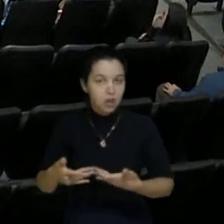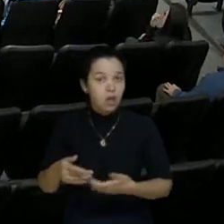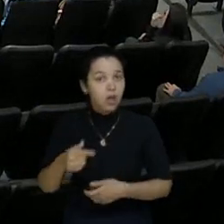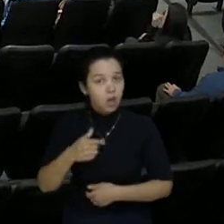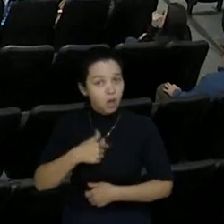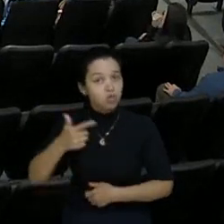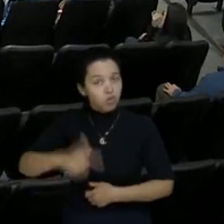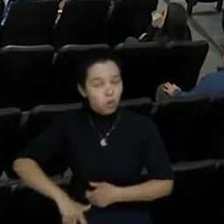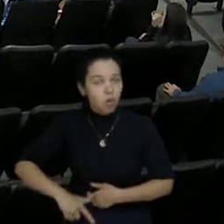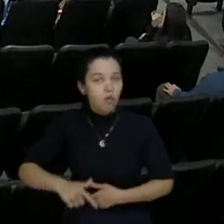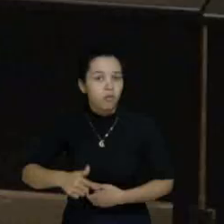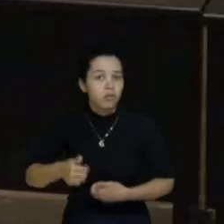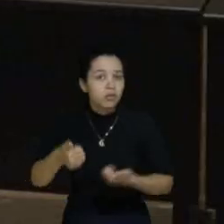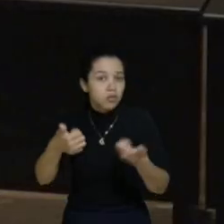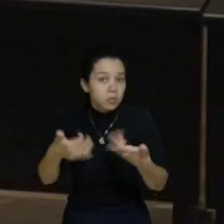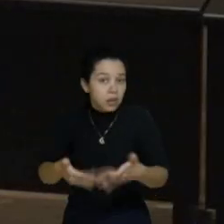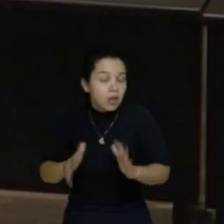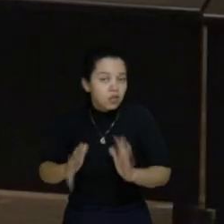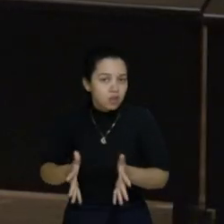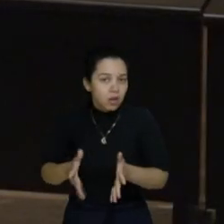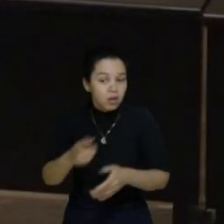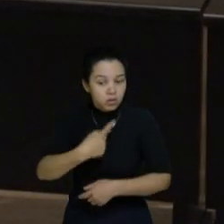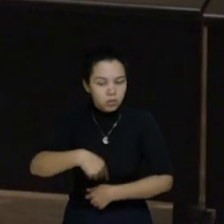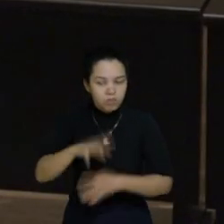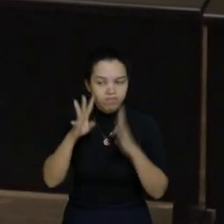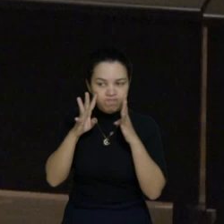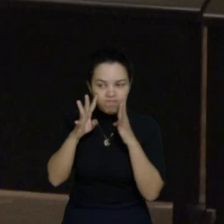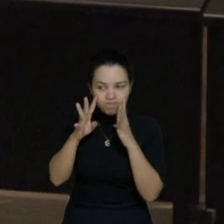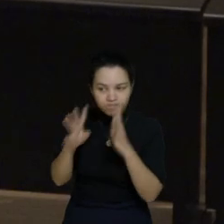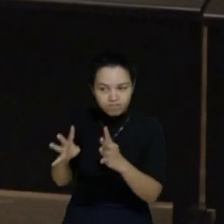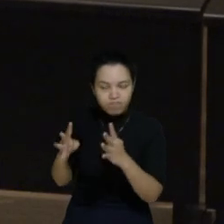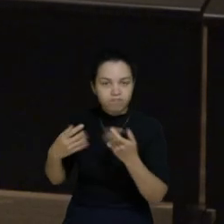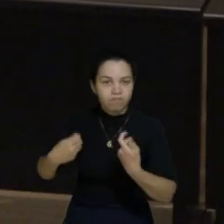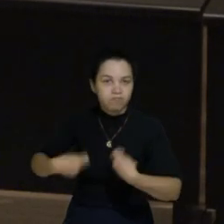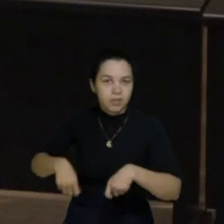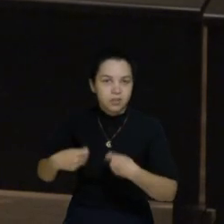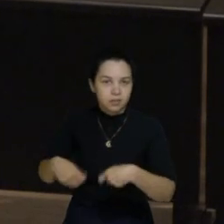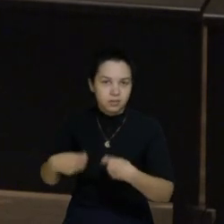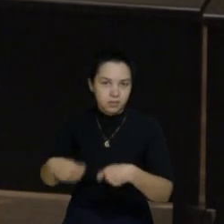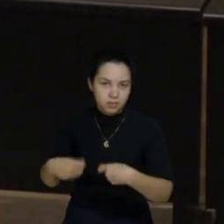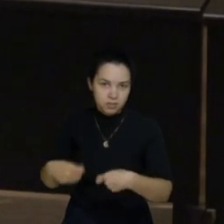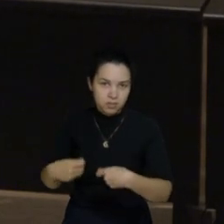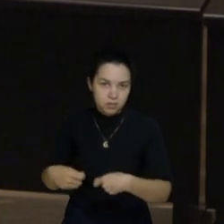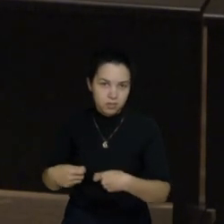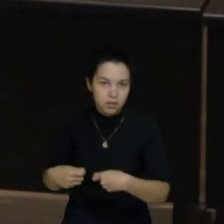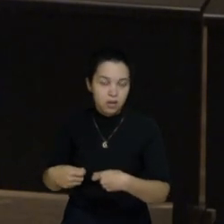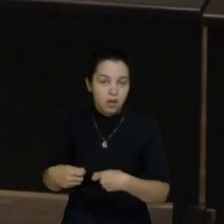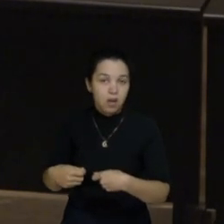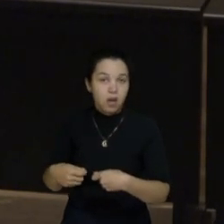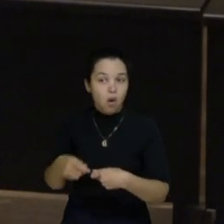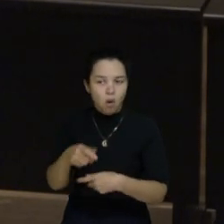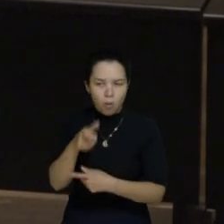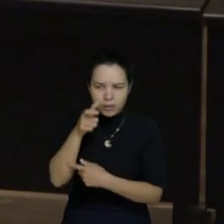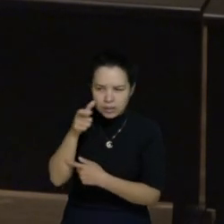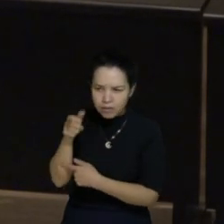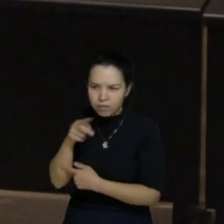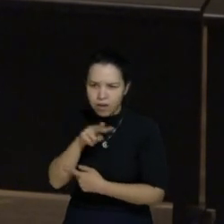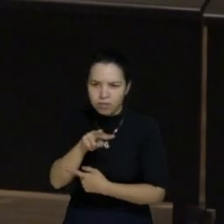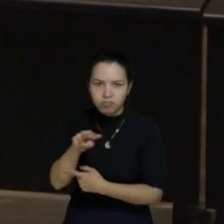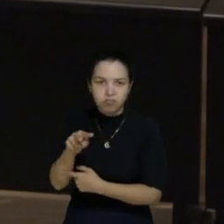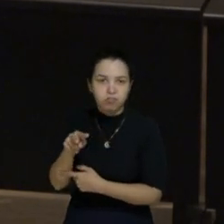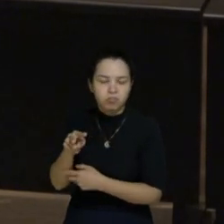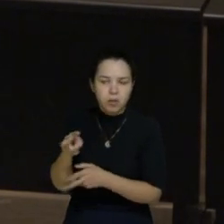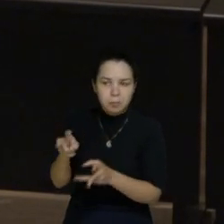primeira coisa que a gente tem que fazer é ouvir né ouvir e observar pra gente poder começar a criar um canal de